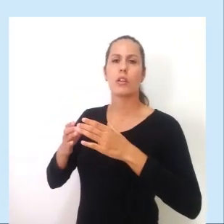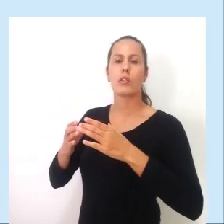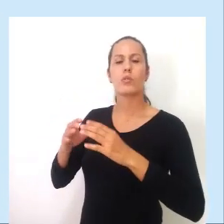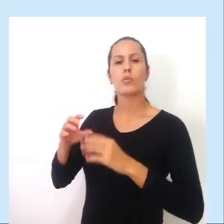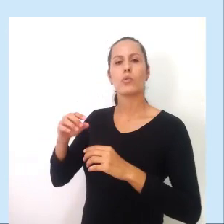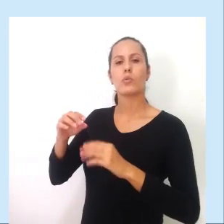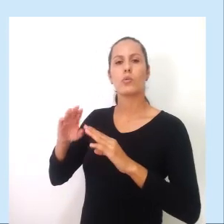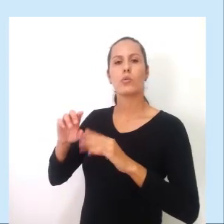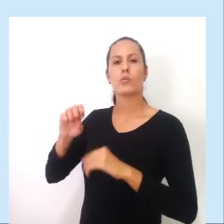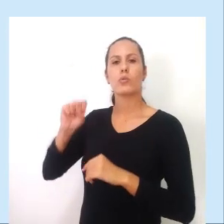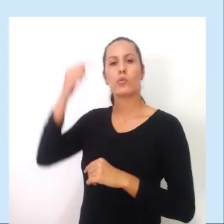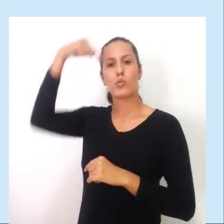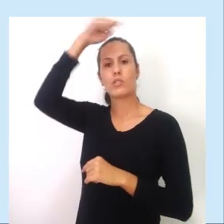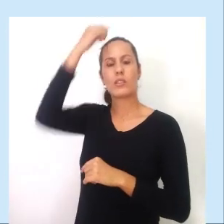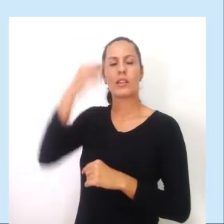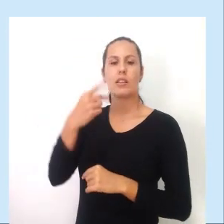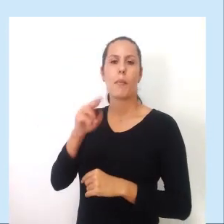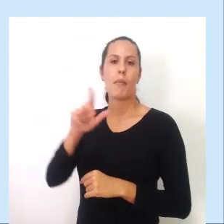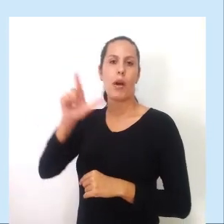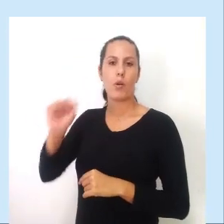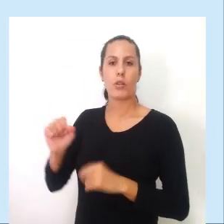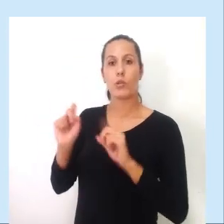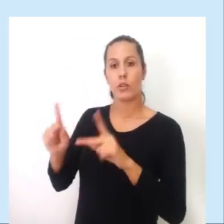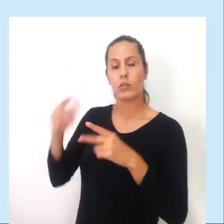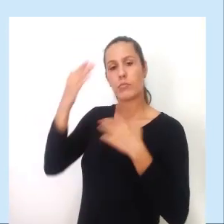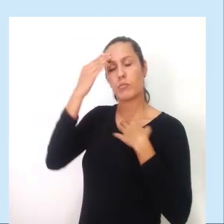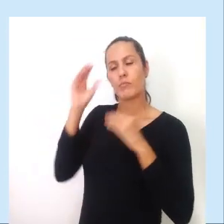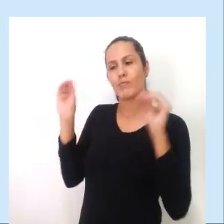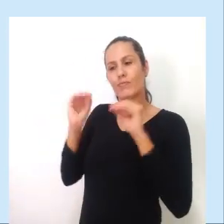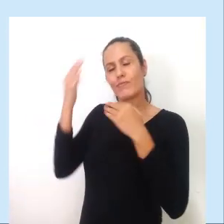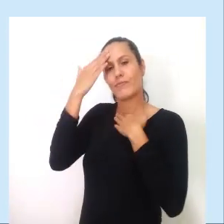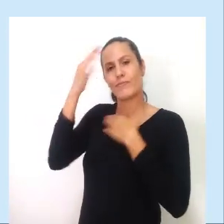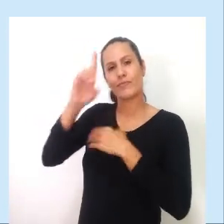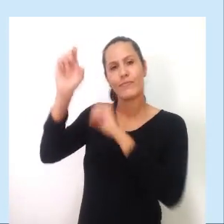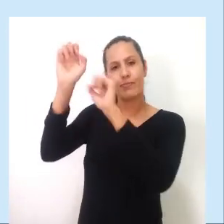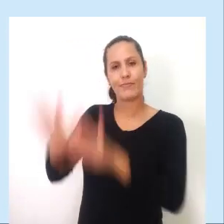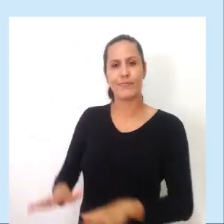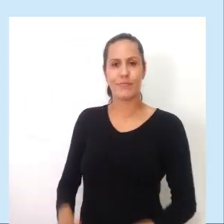Paula Fracinete. Um cheiro para todos. Beijo, fique com Deus.